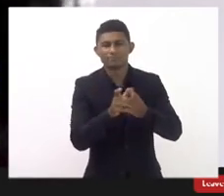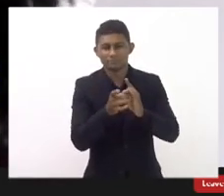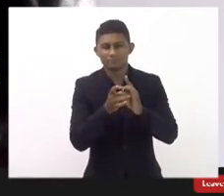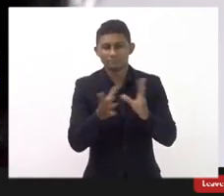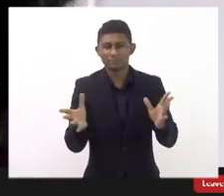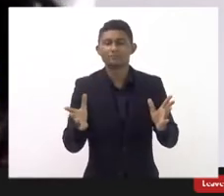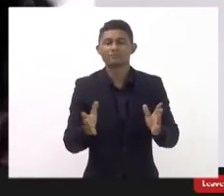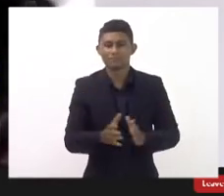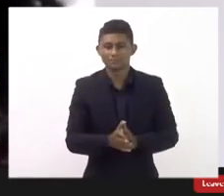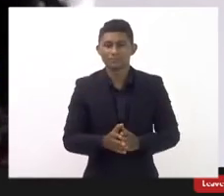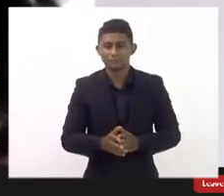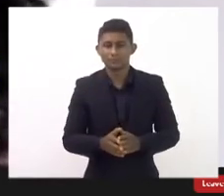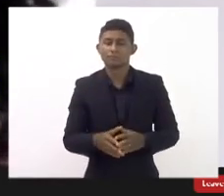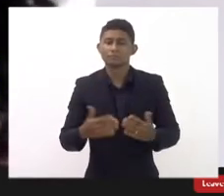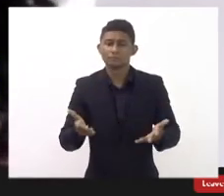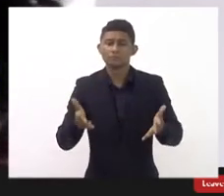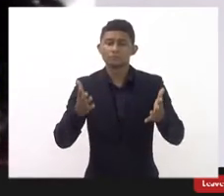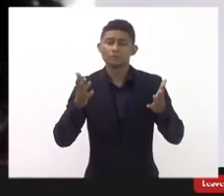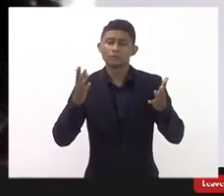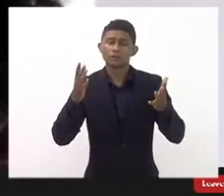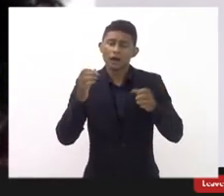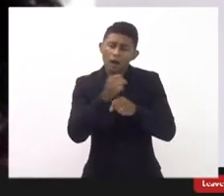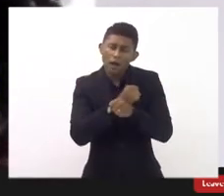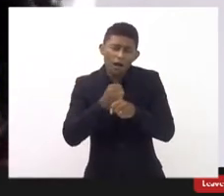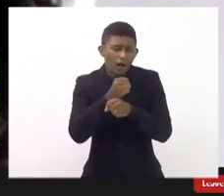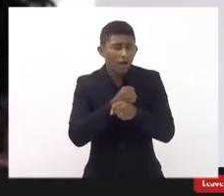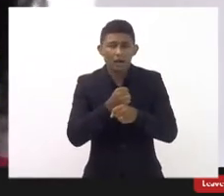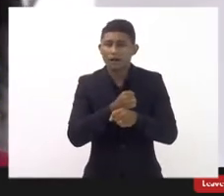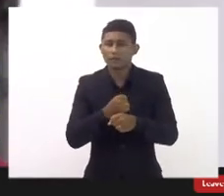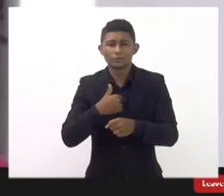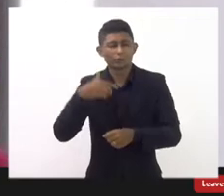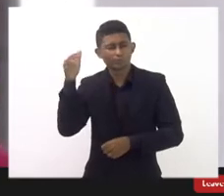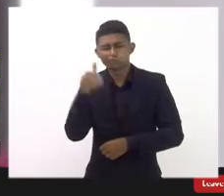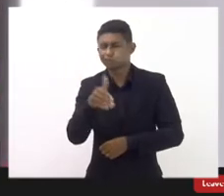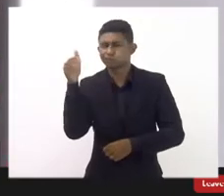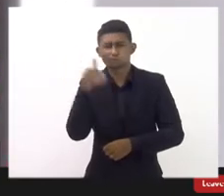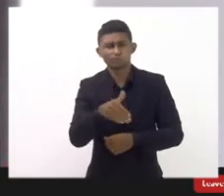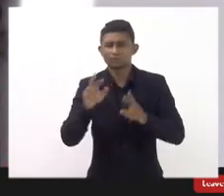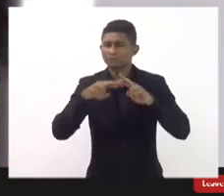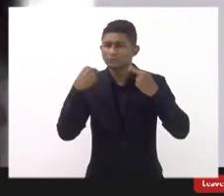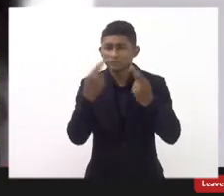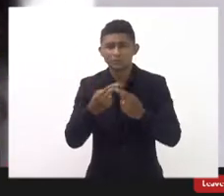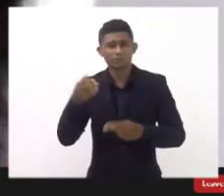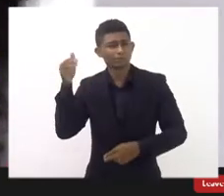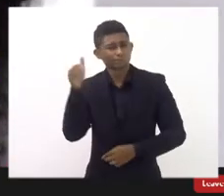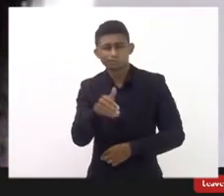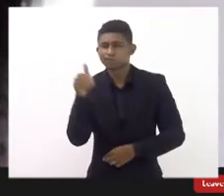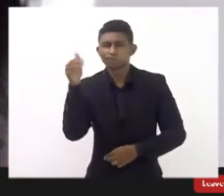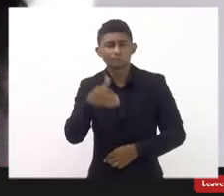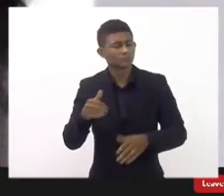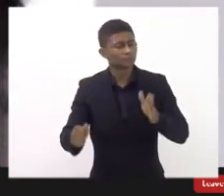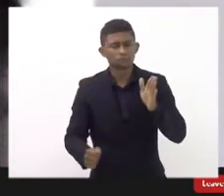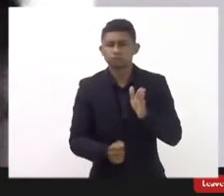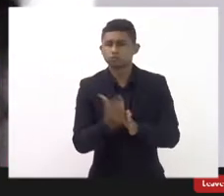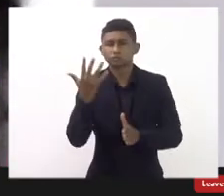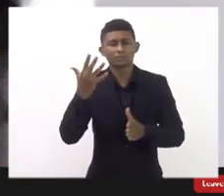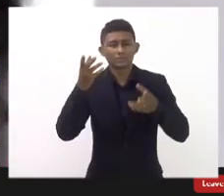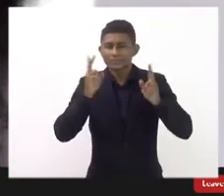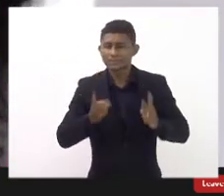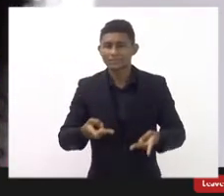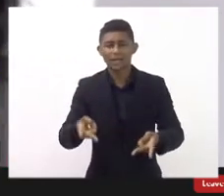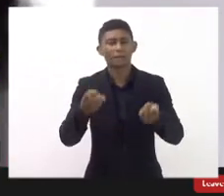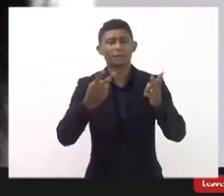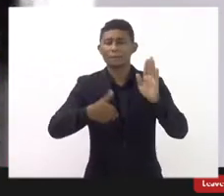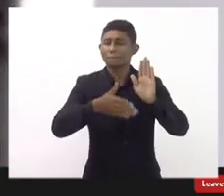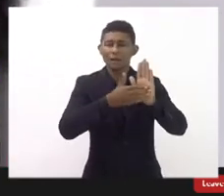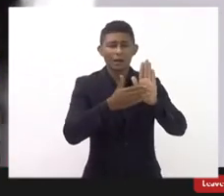a conta de quantos anos e quantas audiências a gente tem frequentado, a gente tem pontuado, assim, as mesmas pautas, e assim,